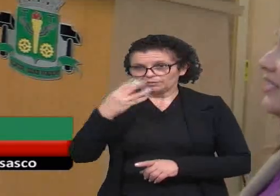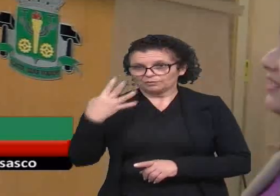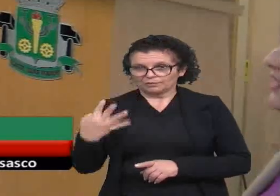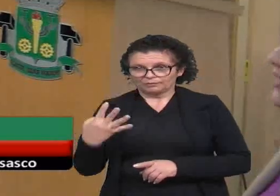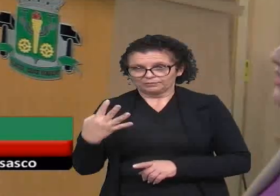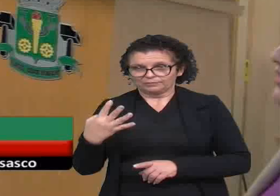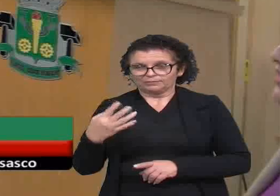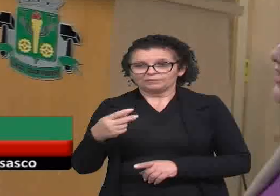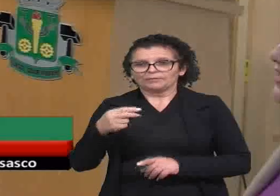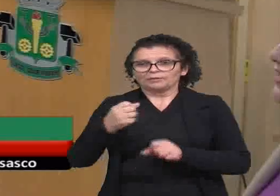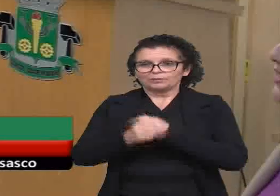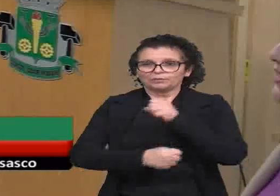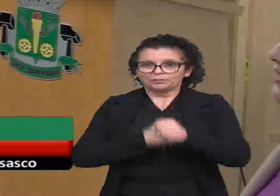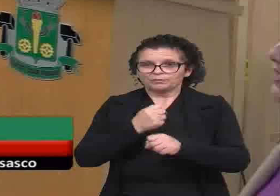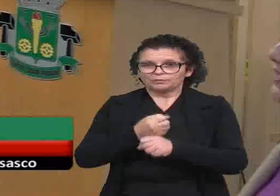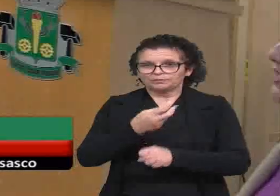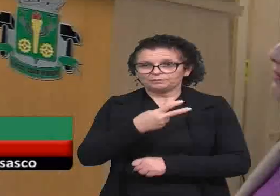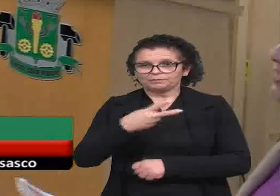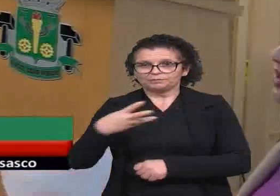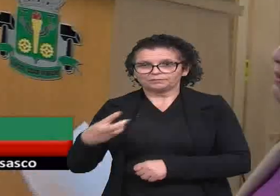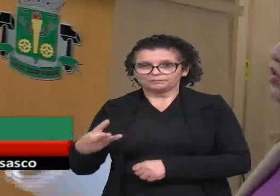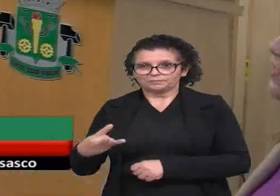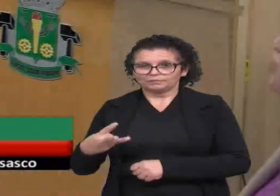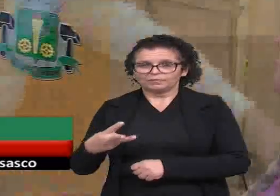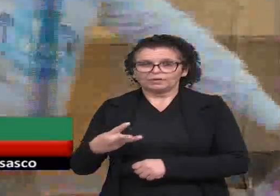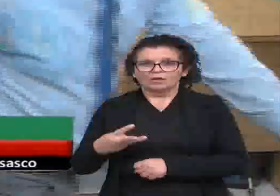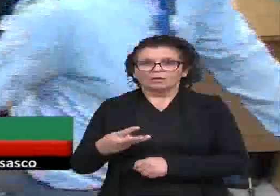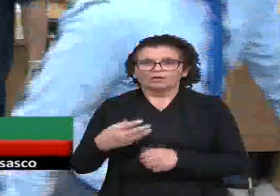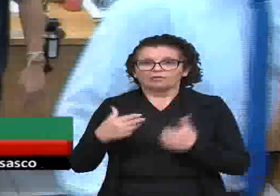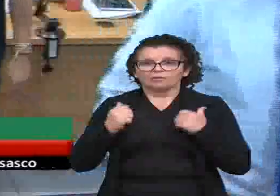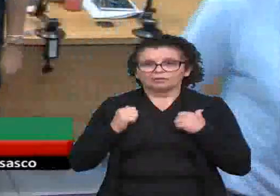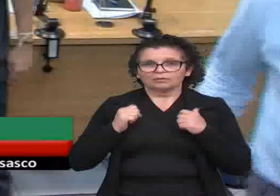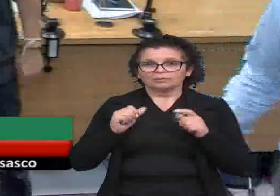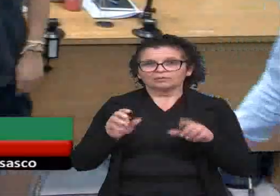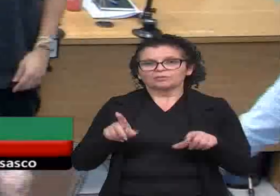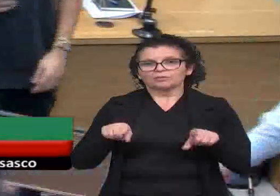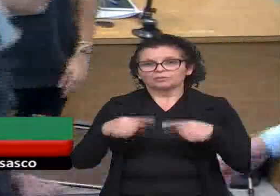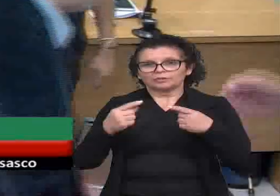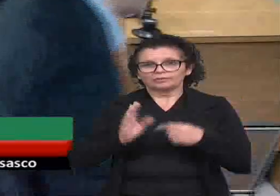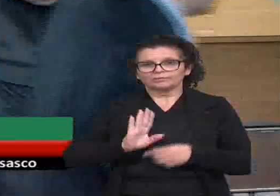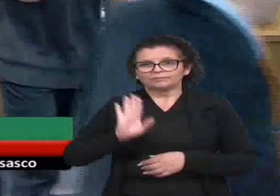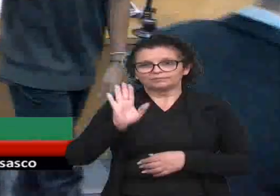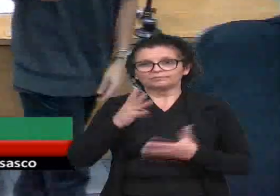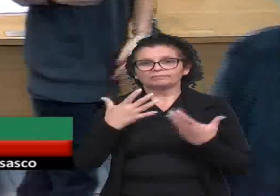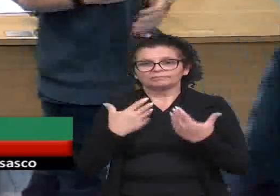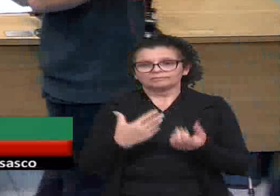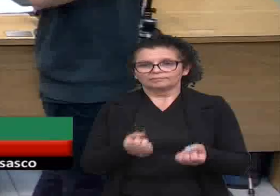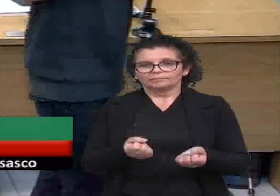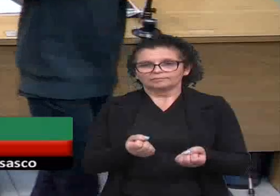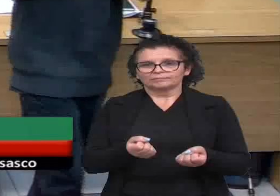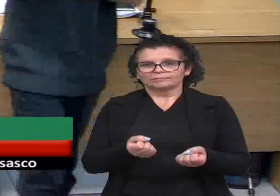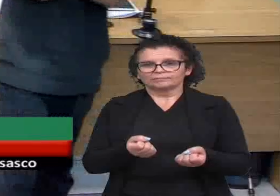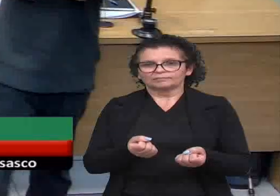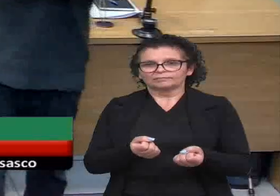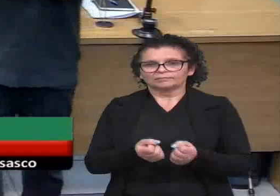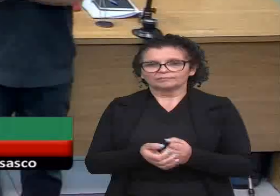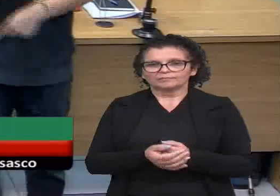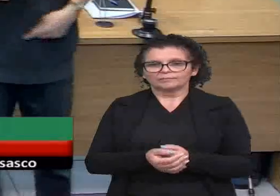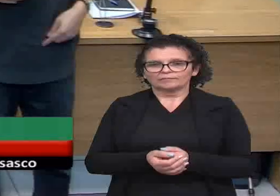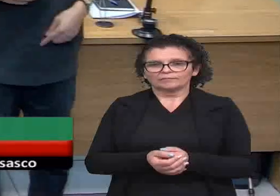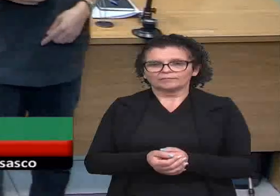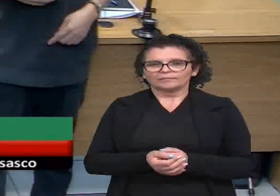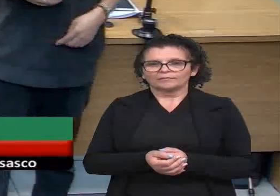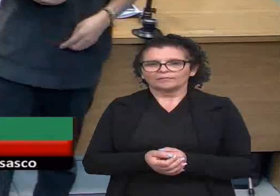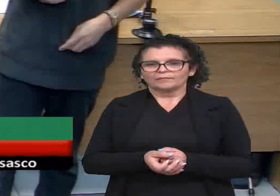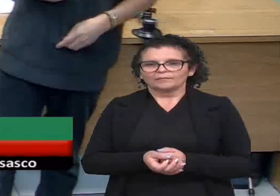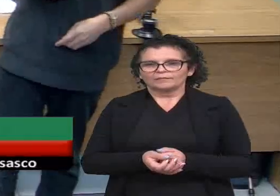204 de 2023. Os vereadores favoráveis permaneçam como estão, os contrários se manifestam. Aprovado o pedido. Quer que eu fale